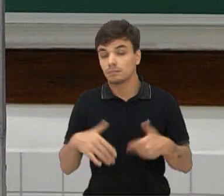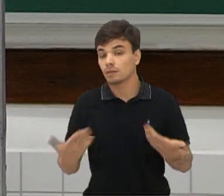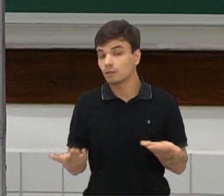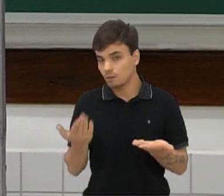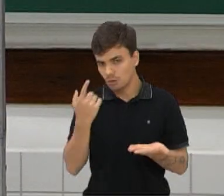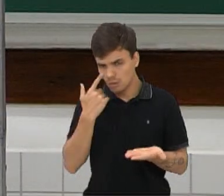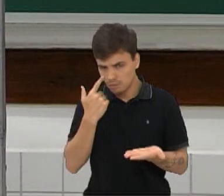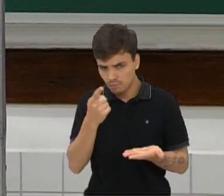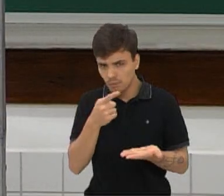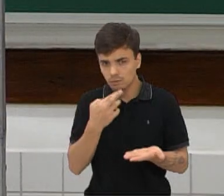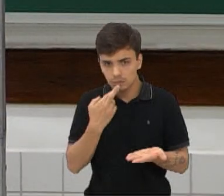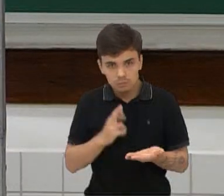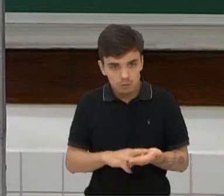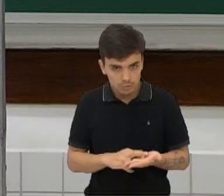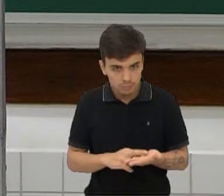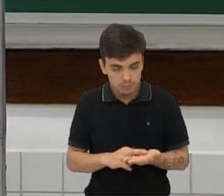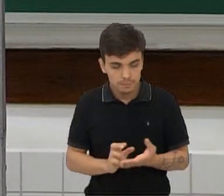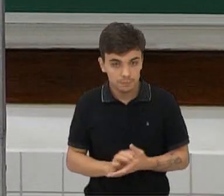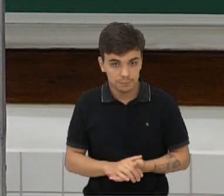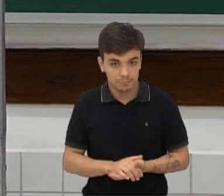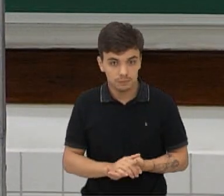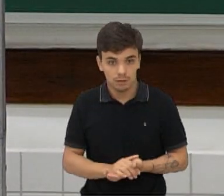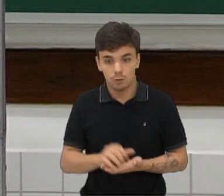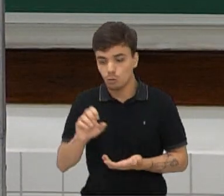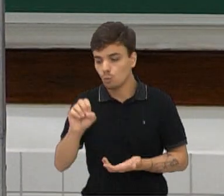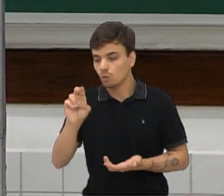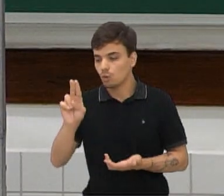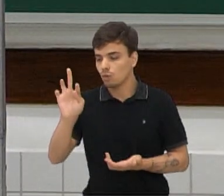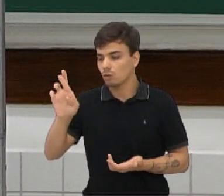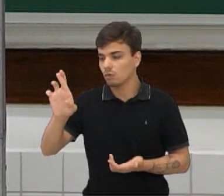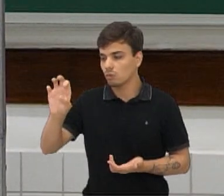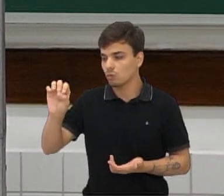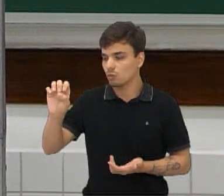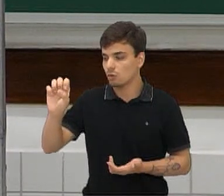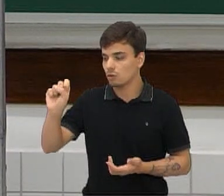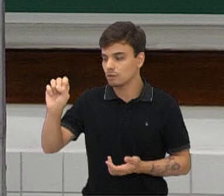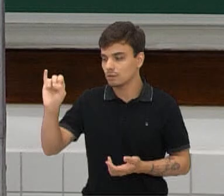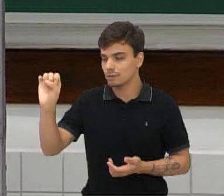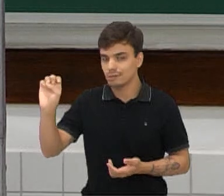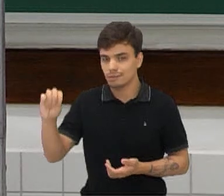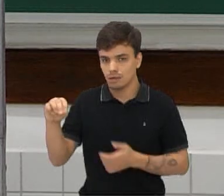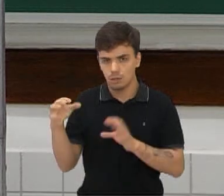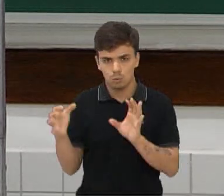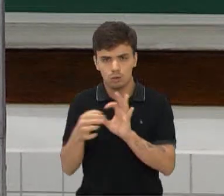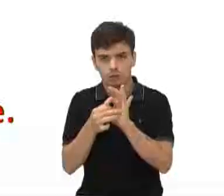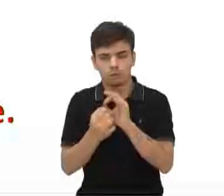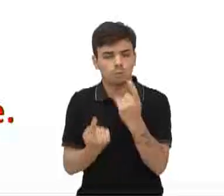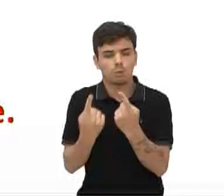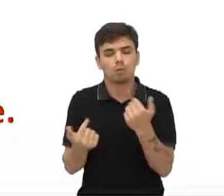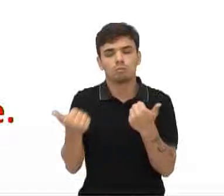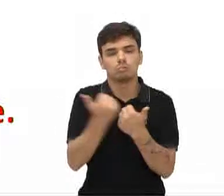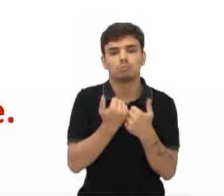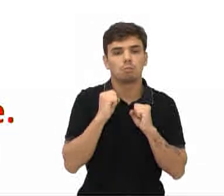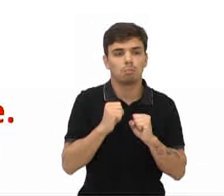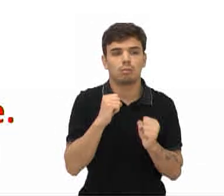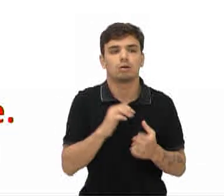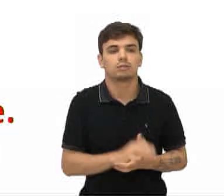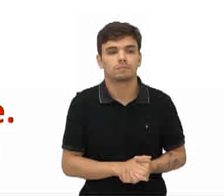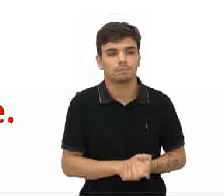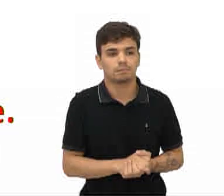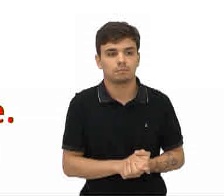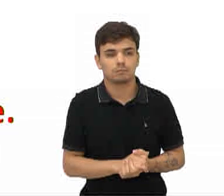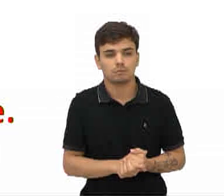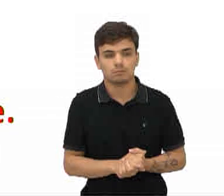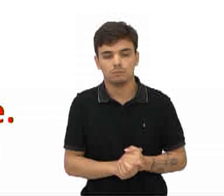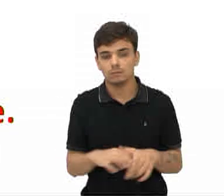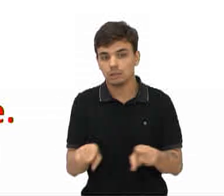Vamos lá, vamos ver o que você respondeu? Outro sim, esse conectivo aqui, mas qual outro a gente poderia usar? Poderia substituir